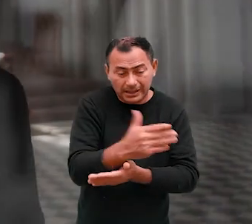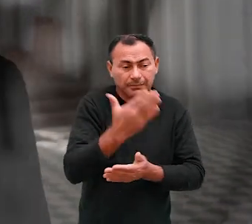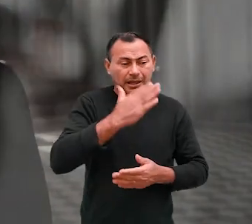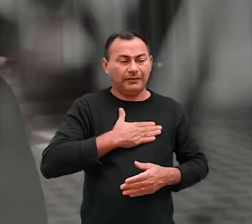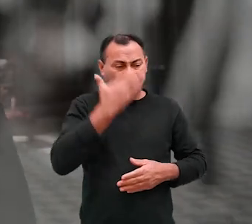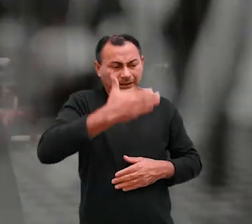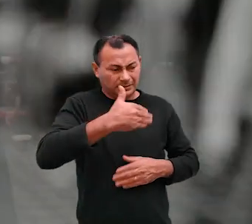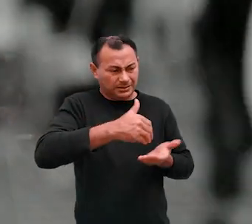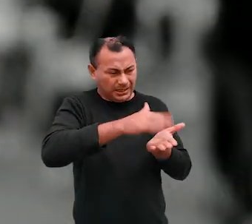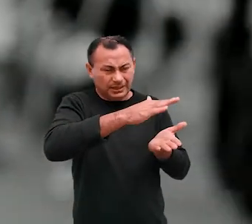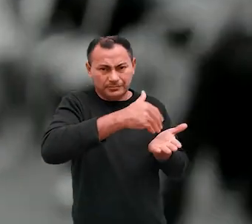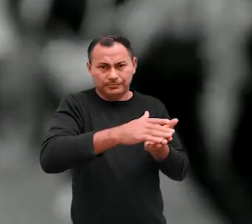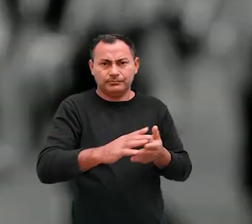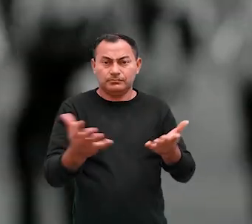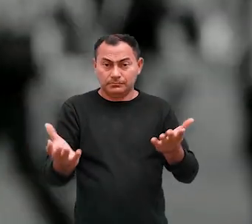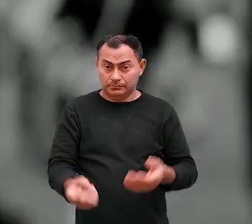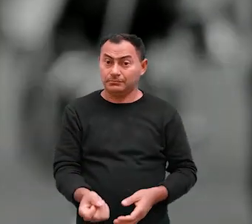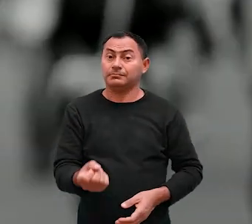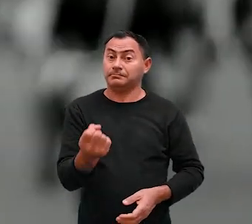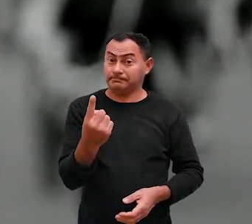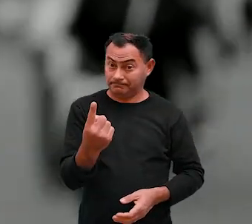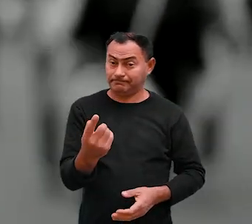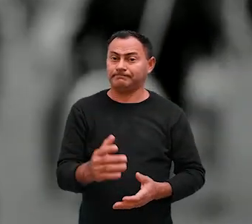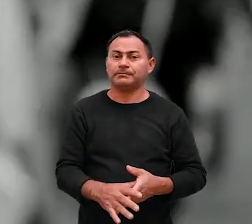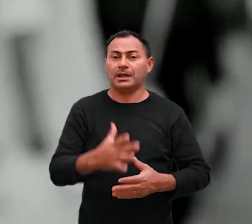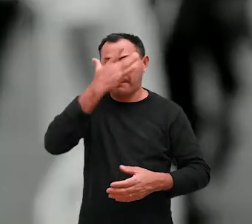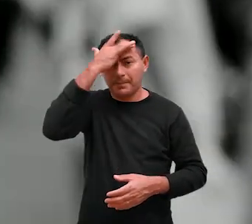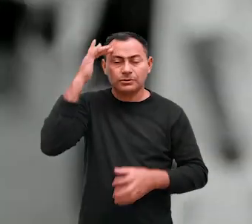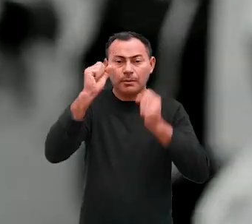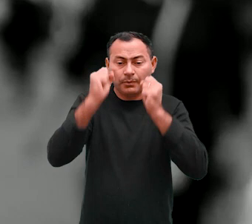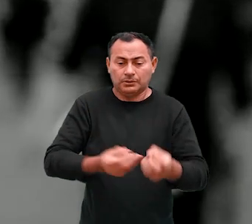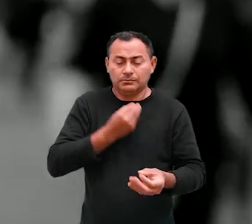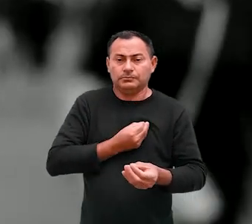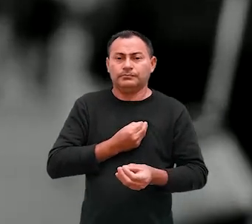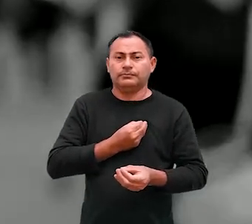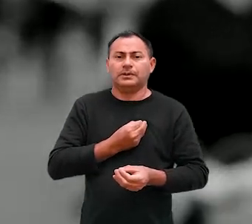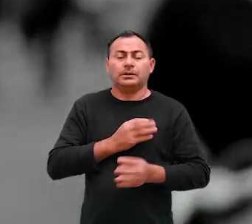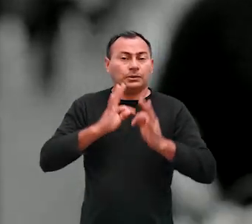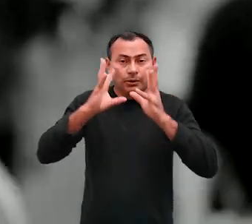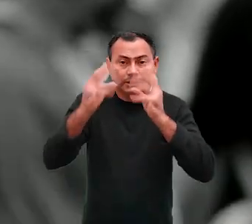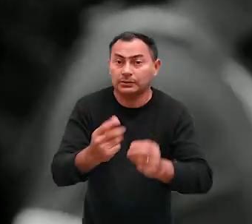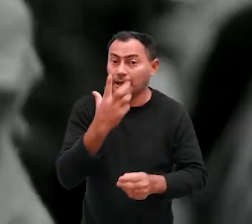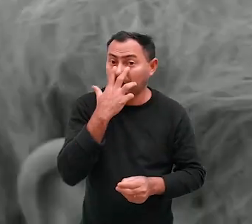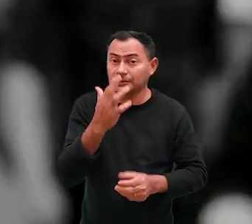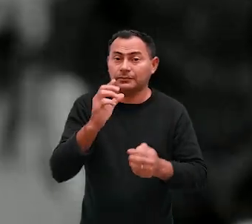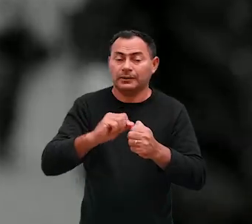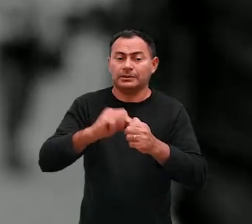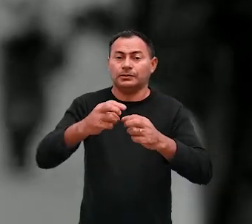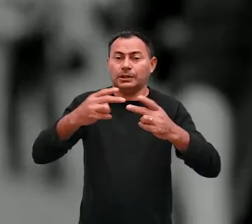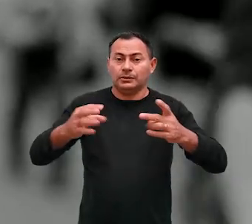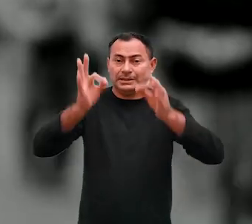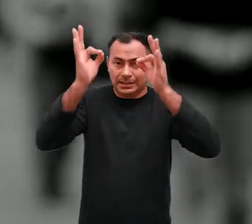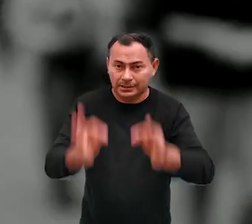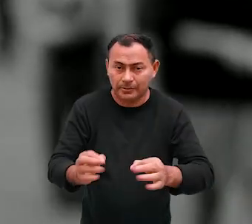frente. Isso não é impressionante? As pessoas podem viver uma vida inteira achando que estão fazendo o